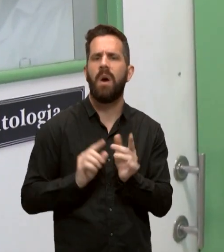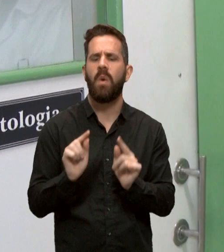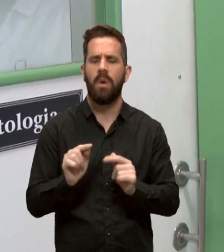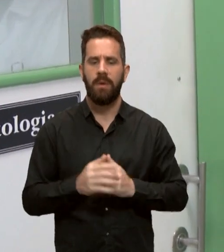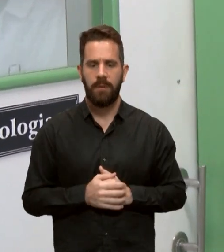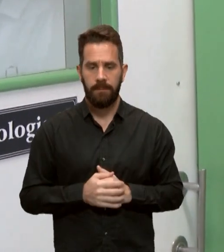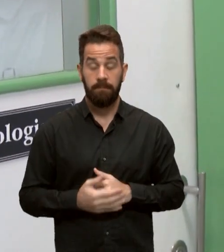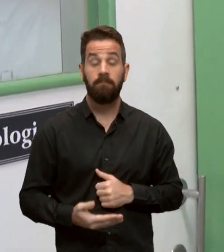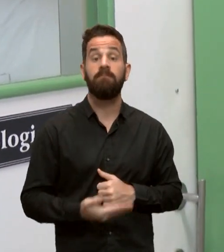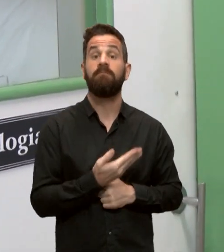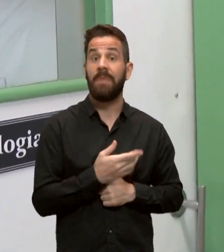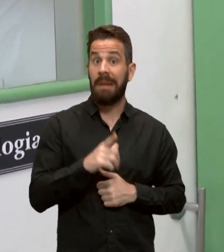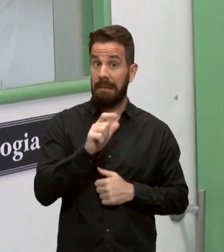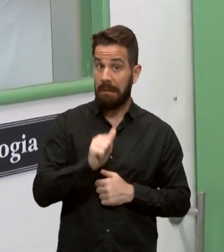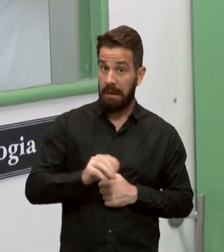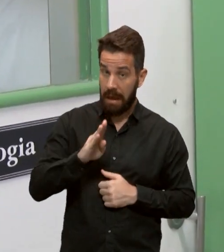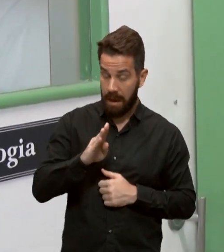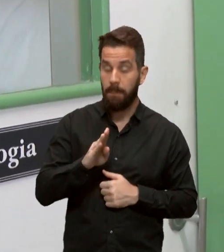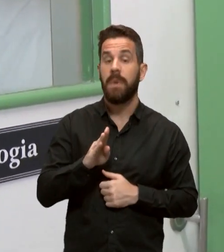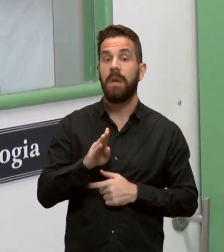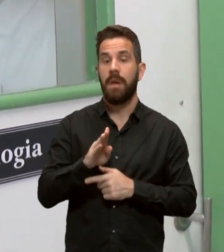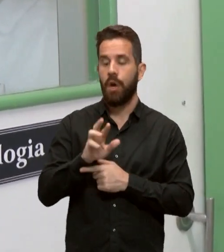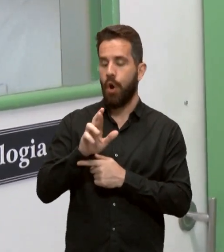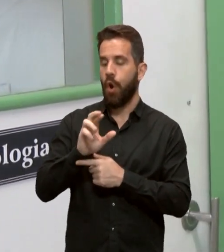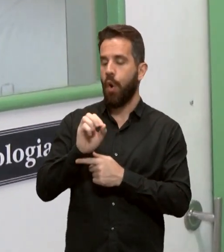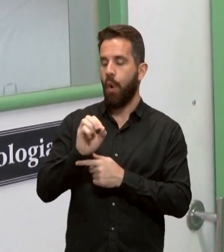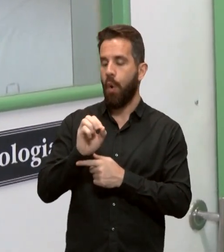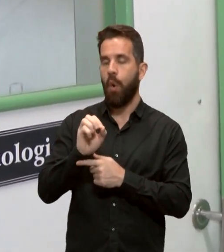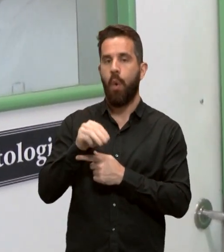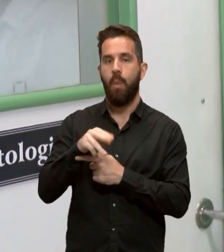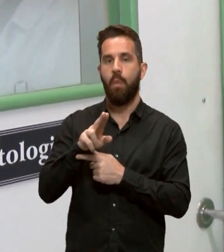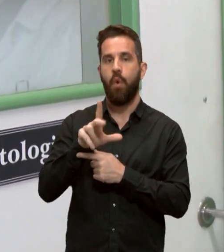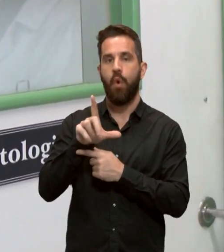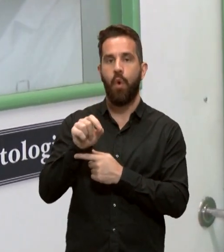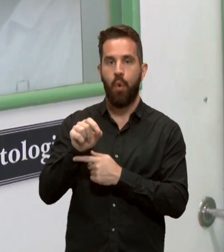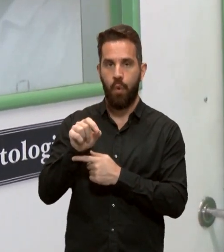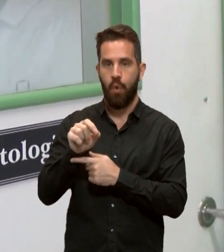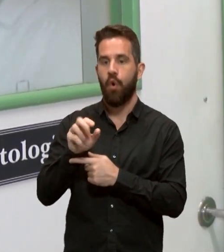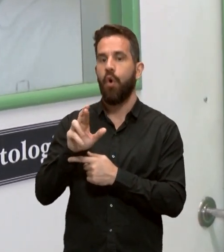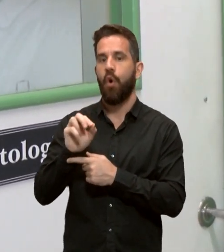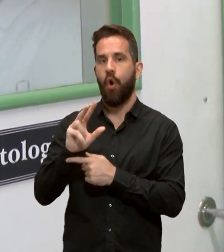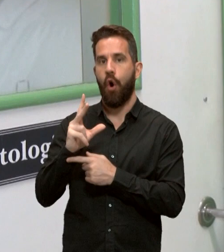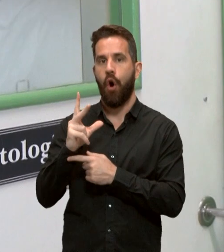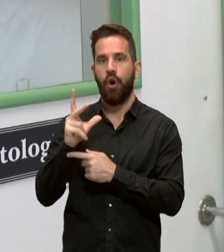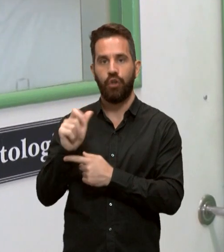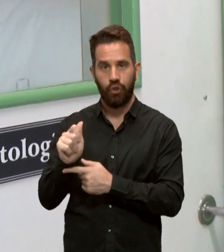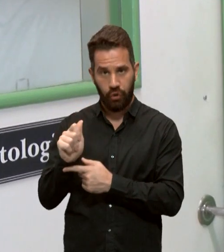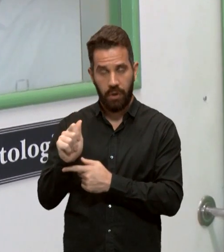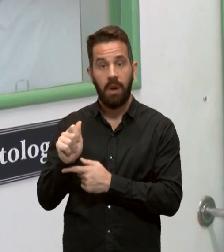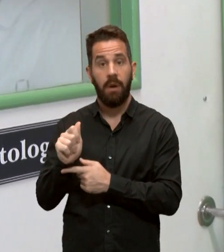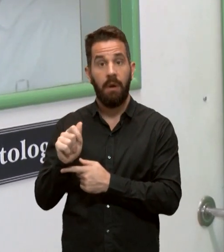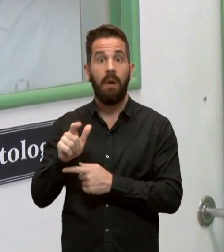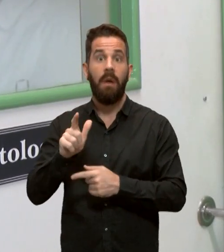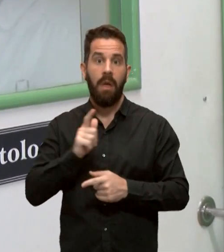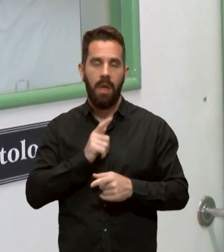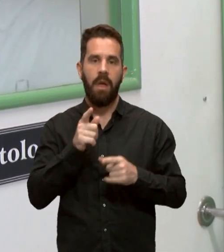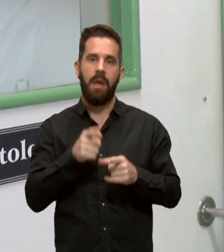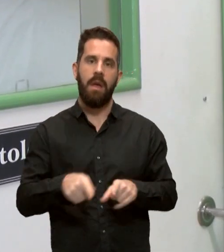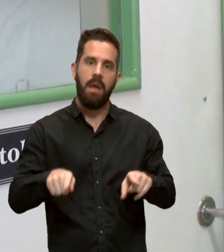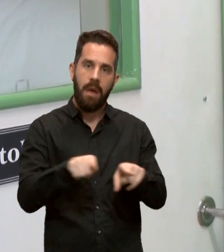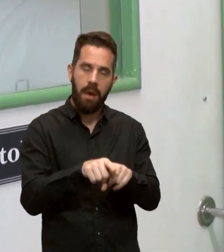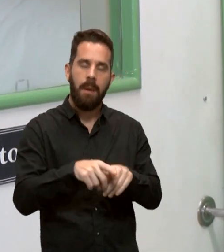de extensão da Faculdade de Farmácia, é um laboratório escola e nós atendemos hoje